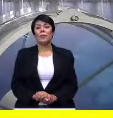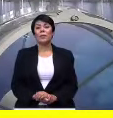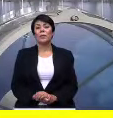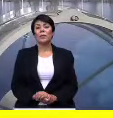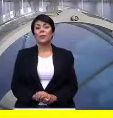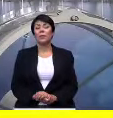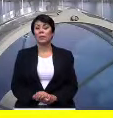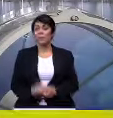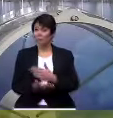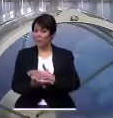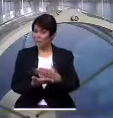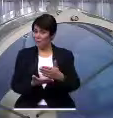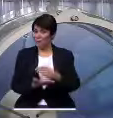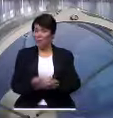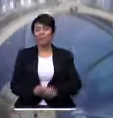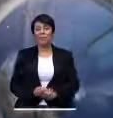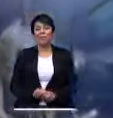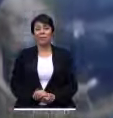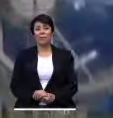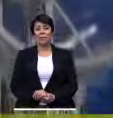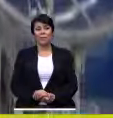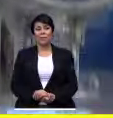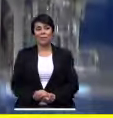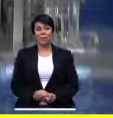A hora é agora, valendo!